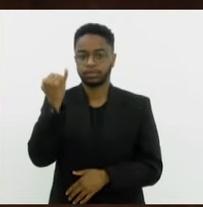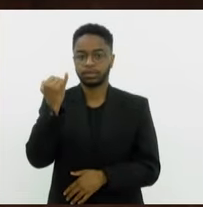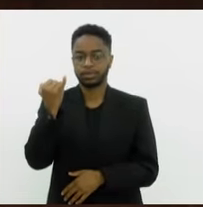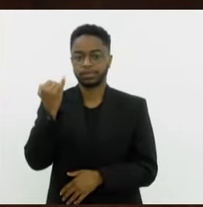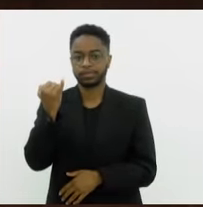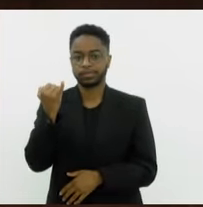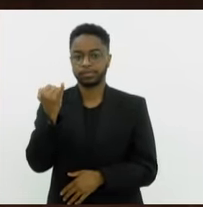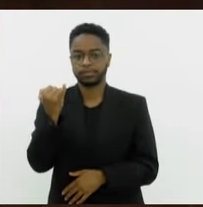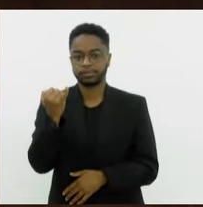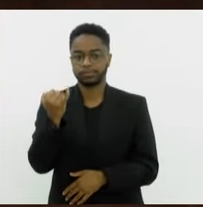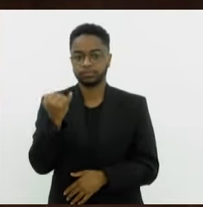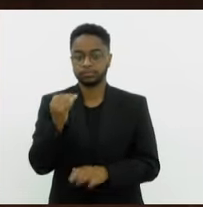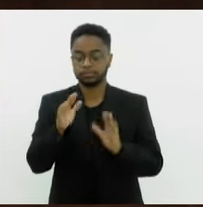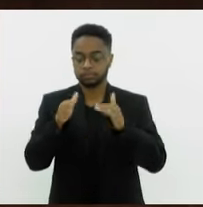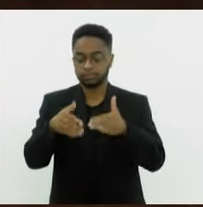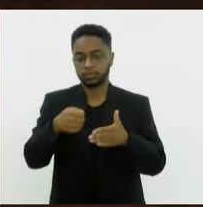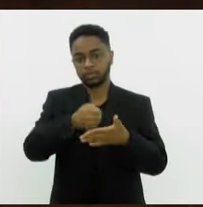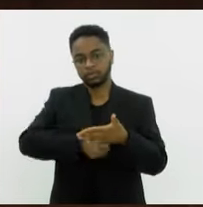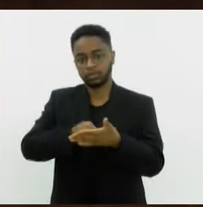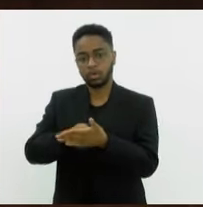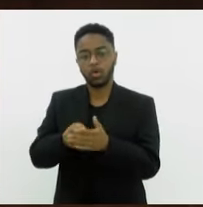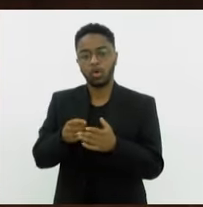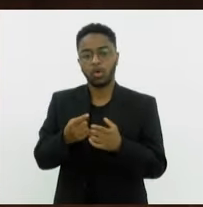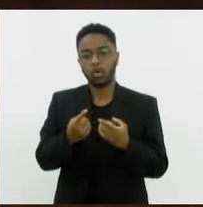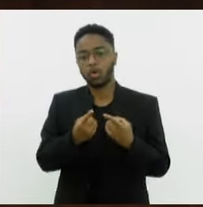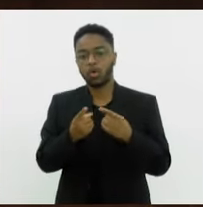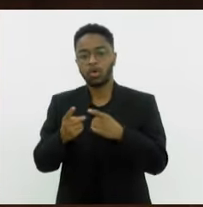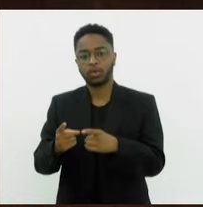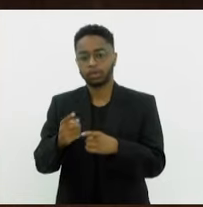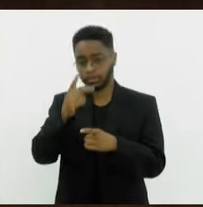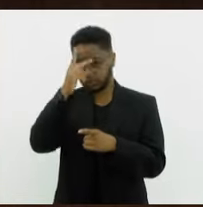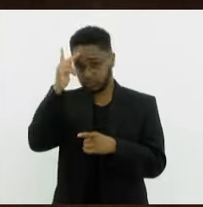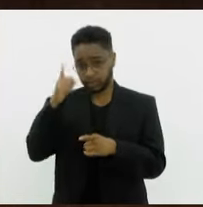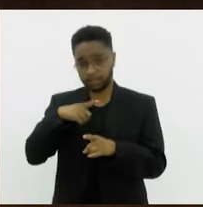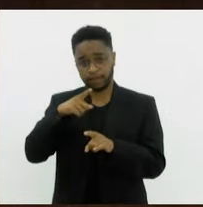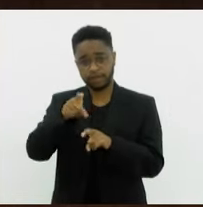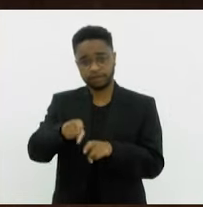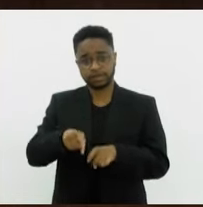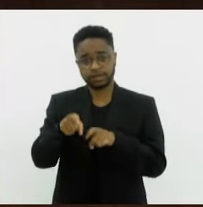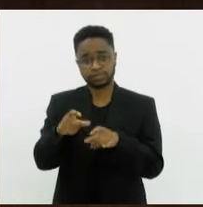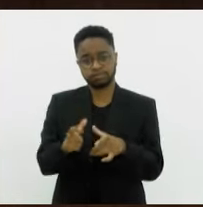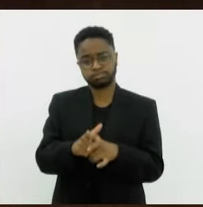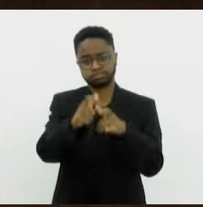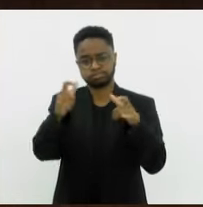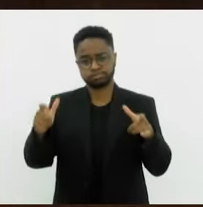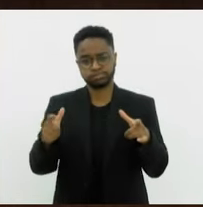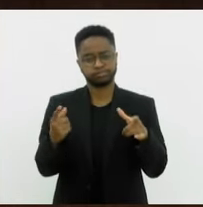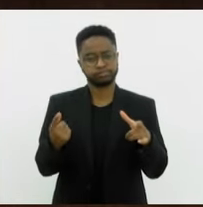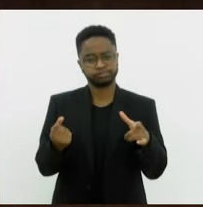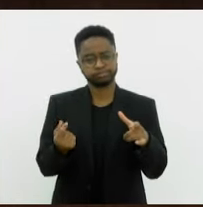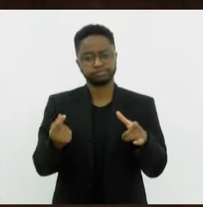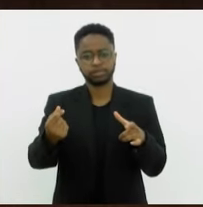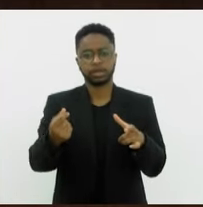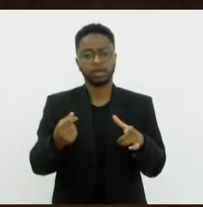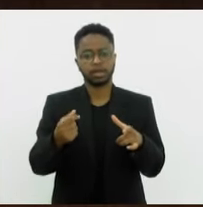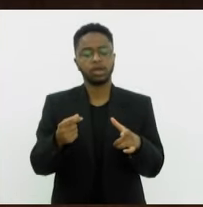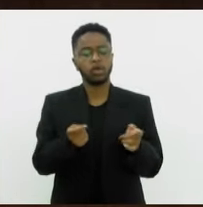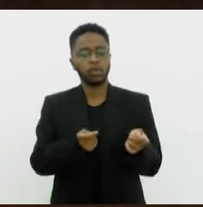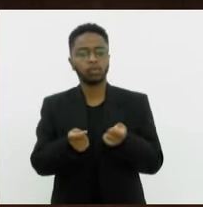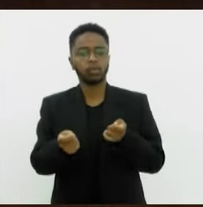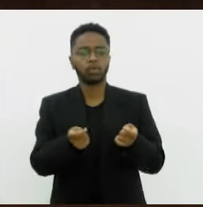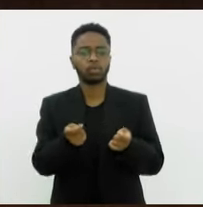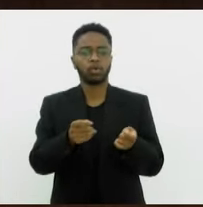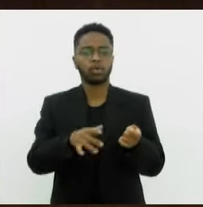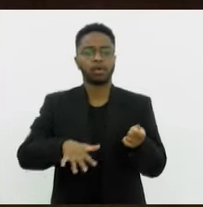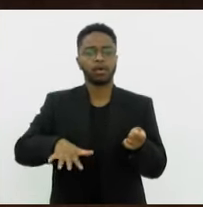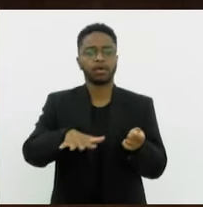é toda a luta contra os latifundiários, esses que dominam as terras do nosso Brasil, um país